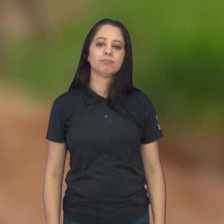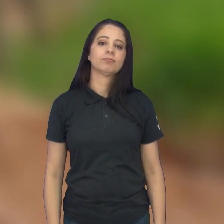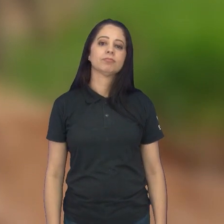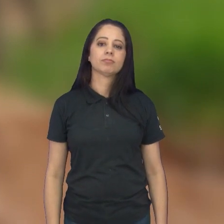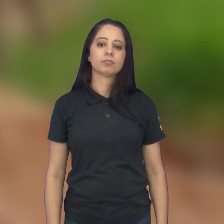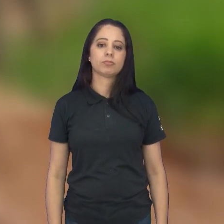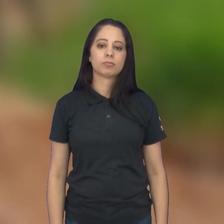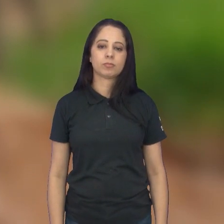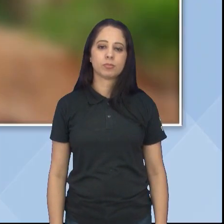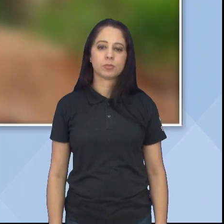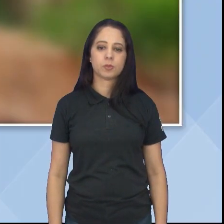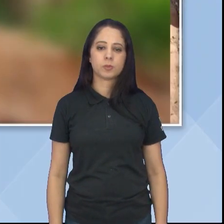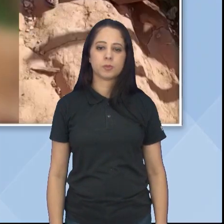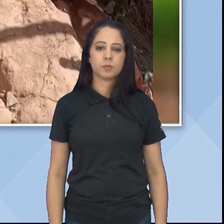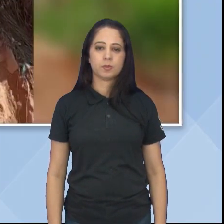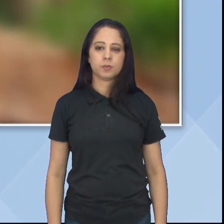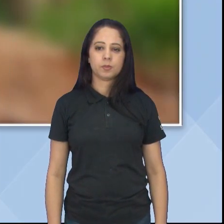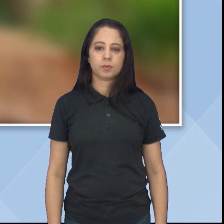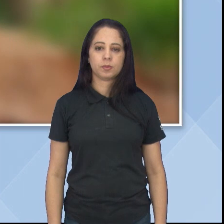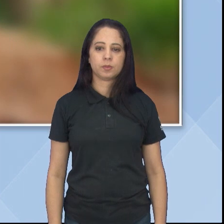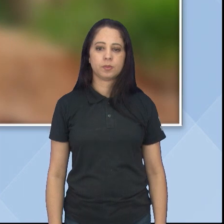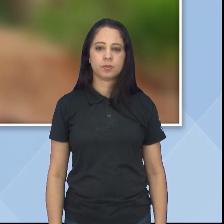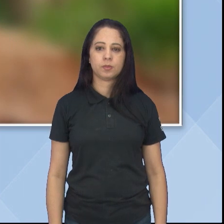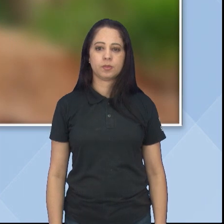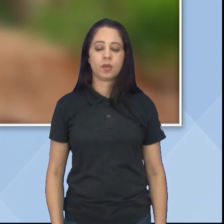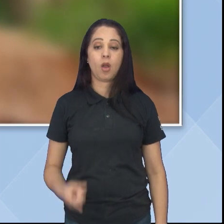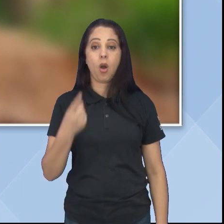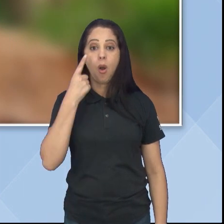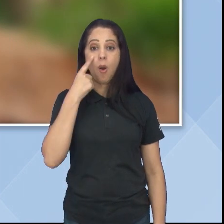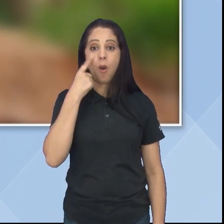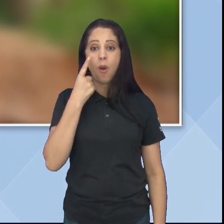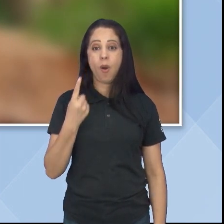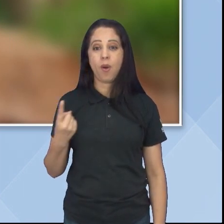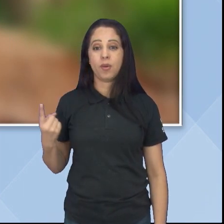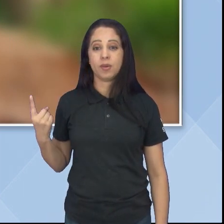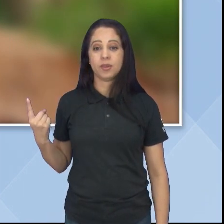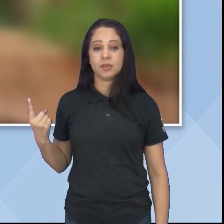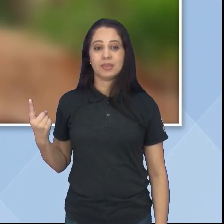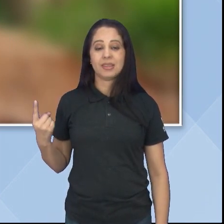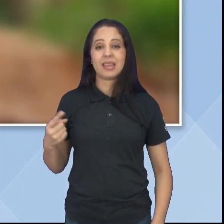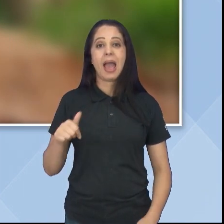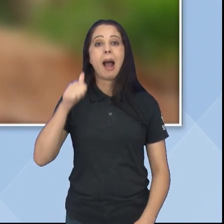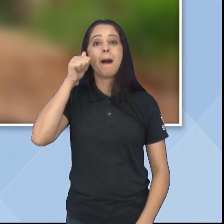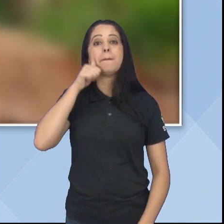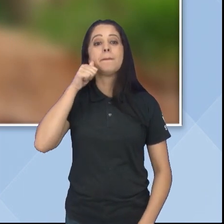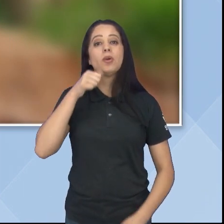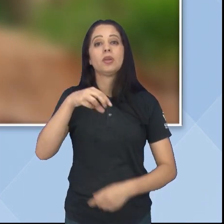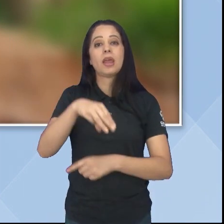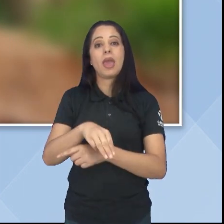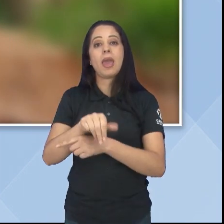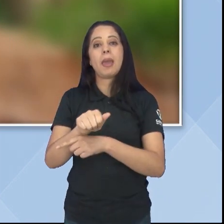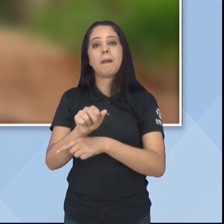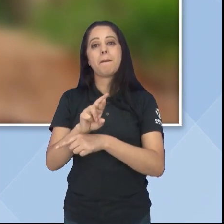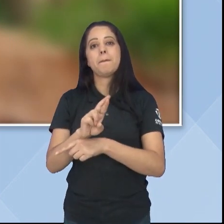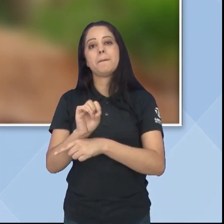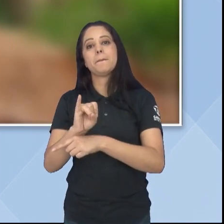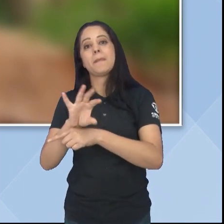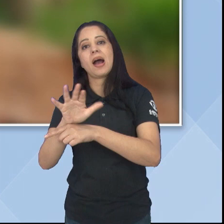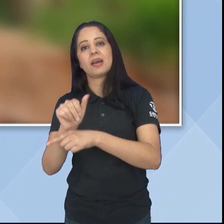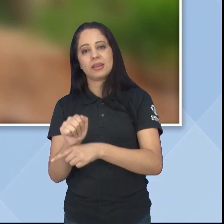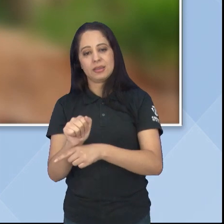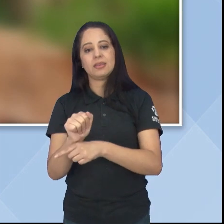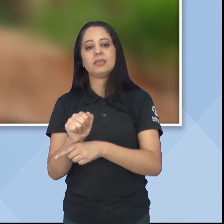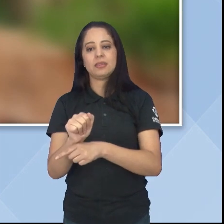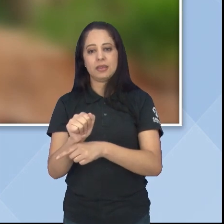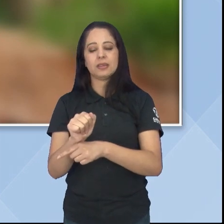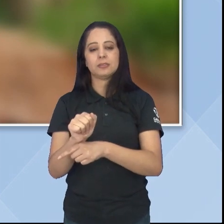Próximo vídeo. Aqui eu queria registrar esse vídeo. Dona Maria a Madalena, que ajudou, inclusive,